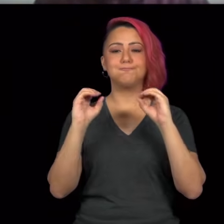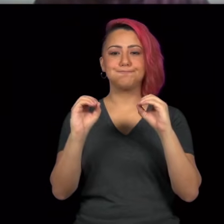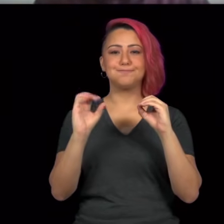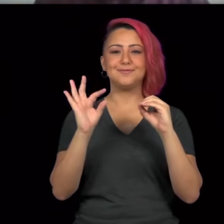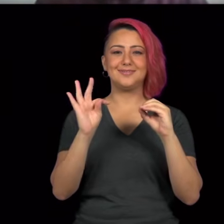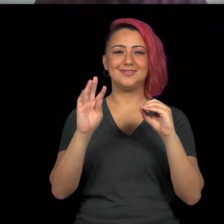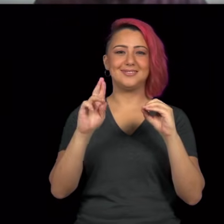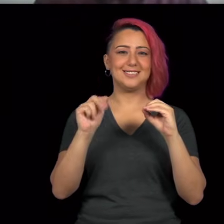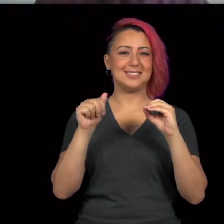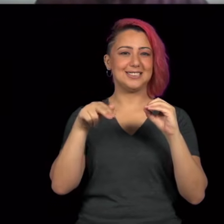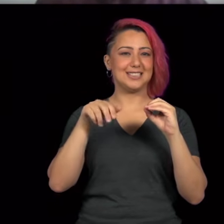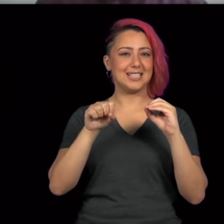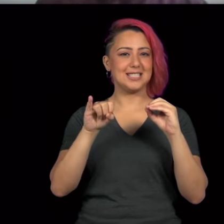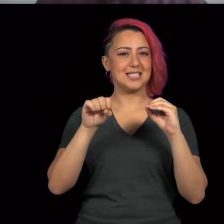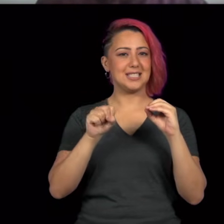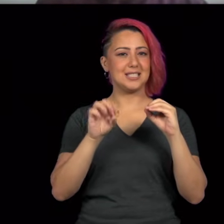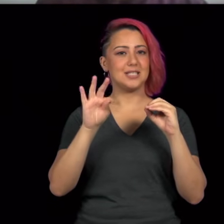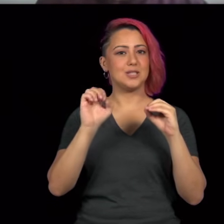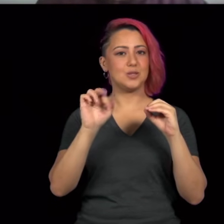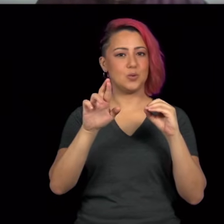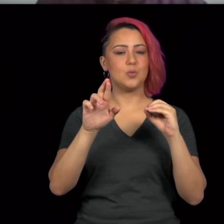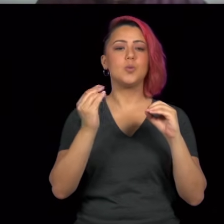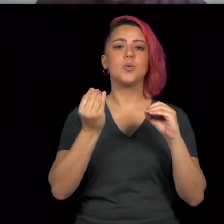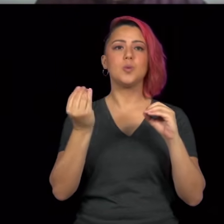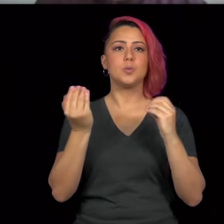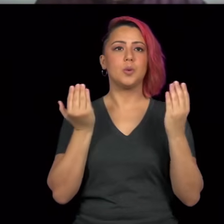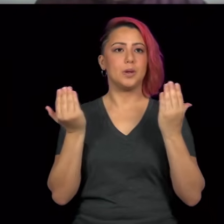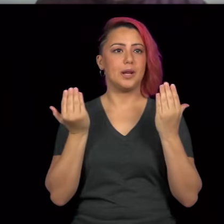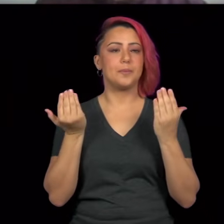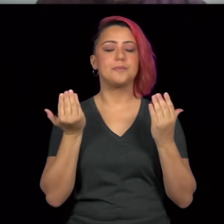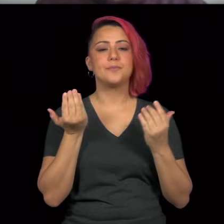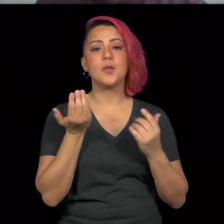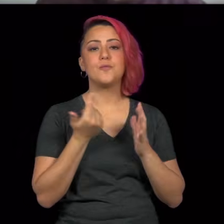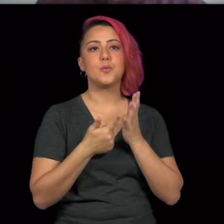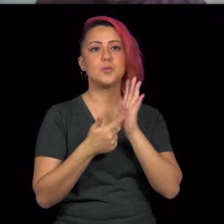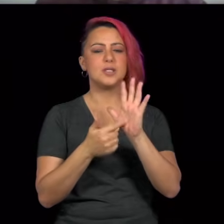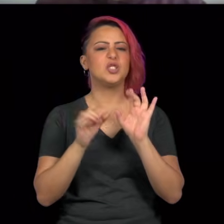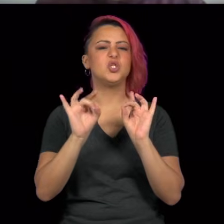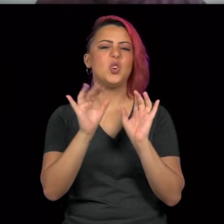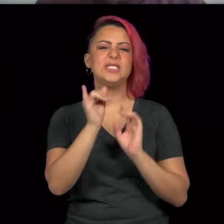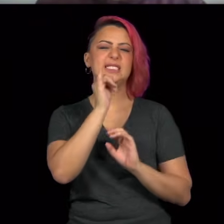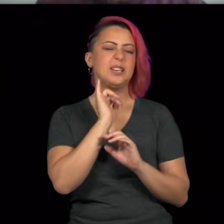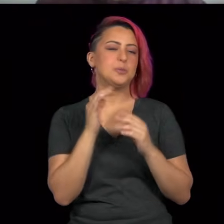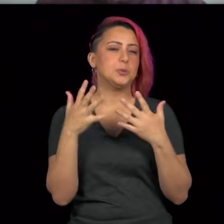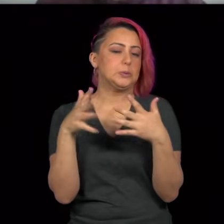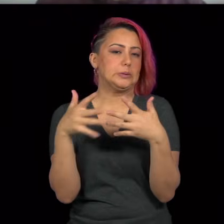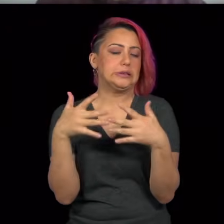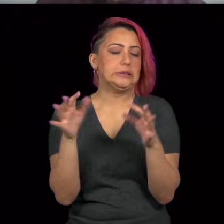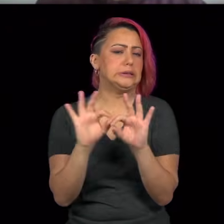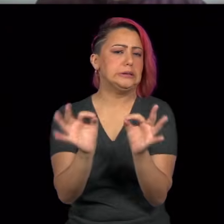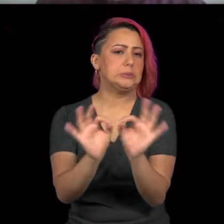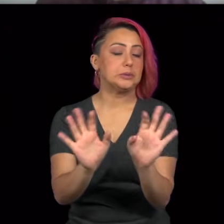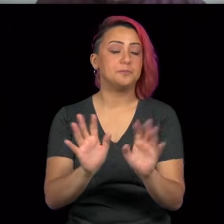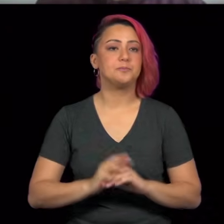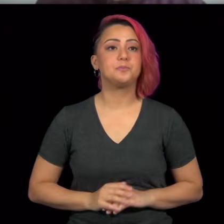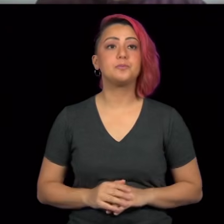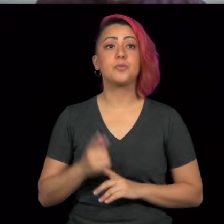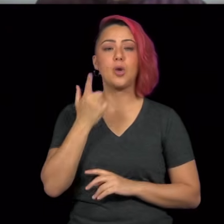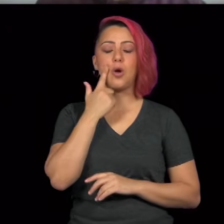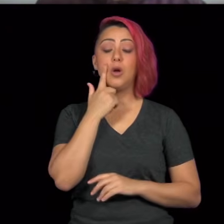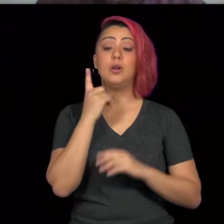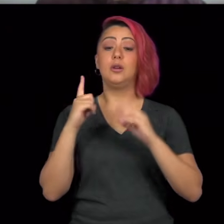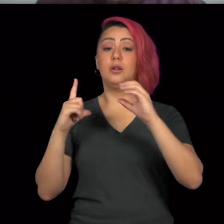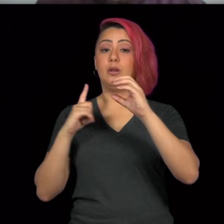informação relevante? Então, vamos pegar um exemplo aqui bem grosseiro, assumindo que a corrente vai passar por